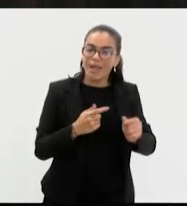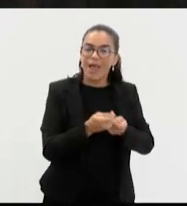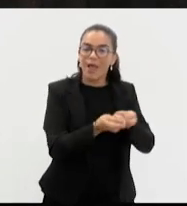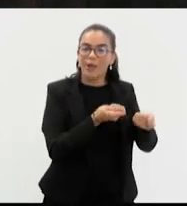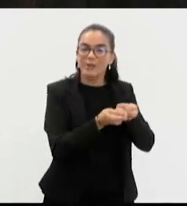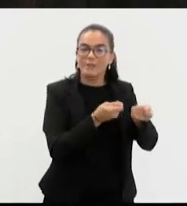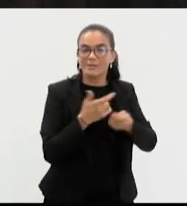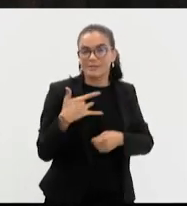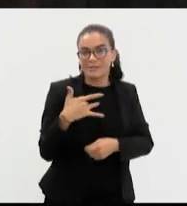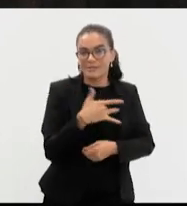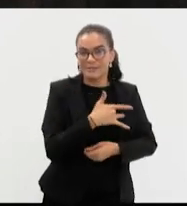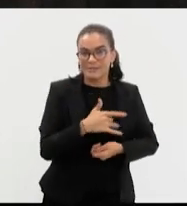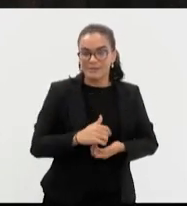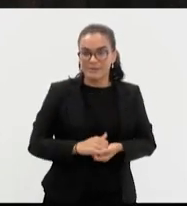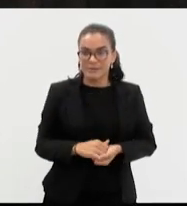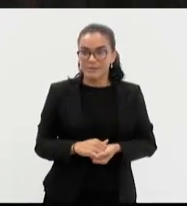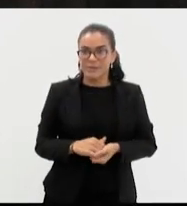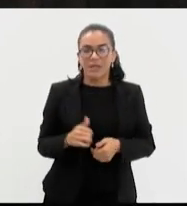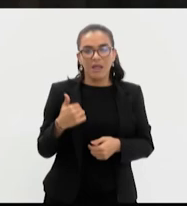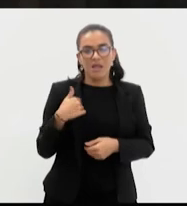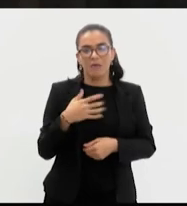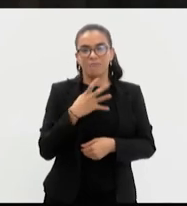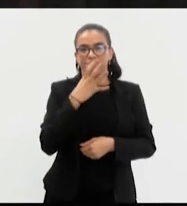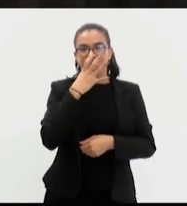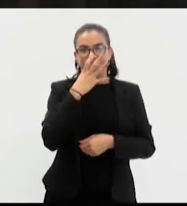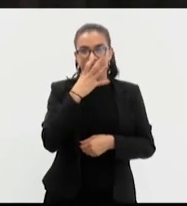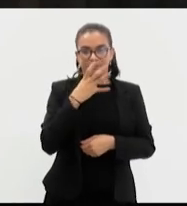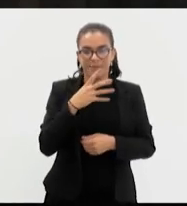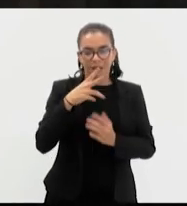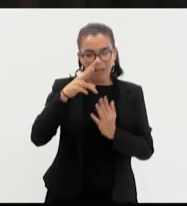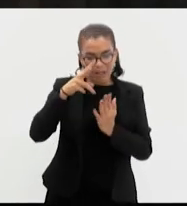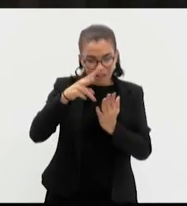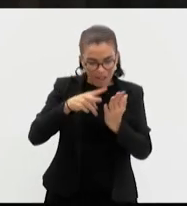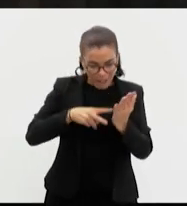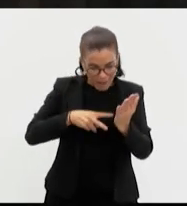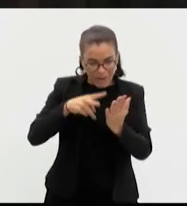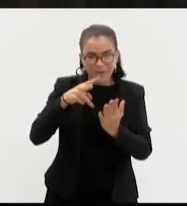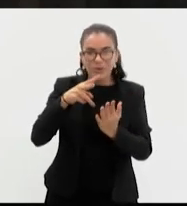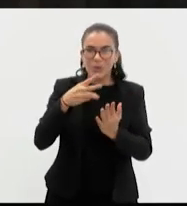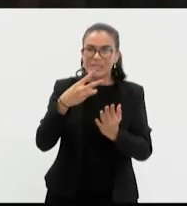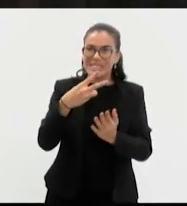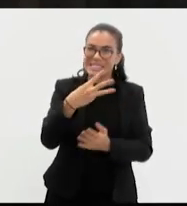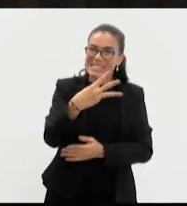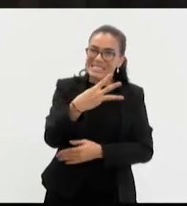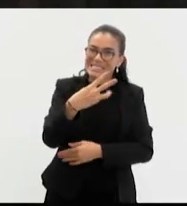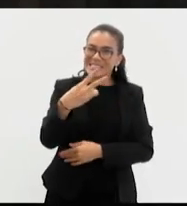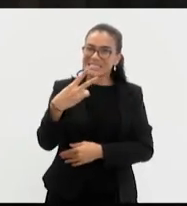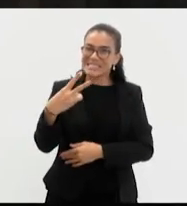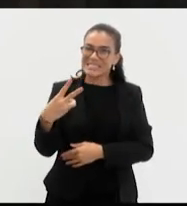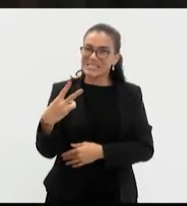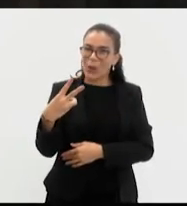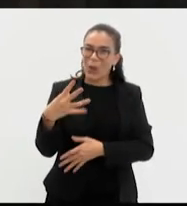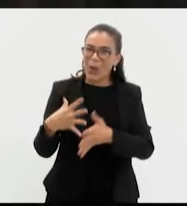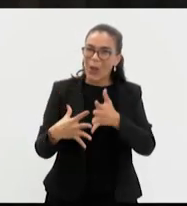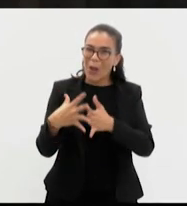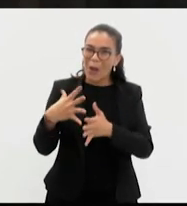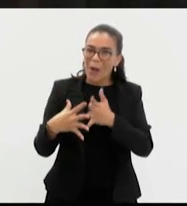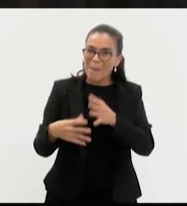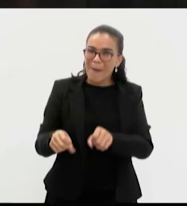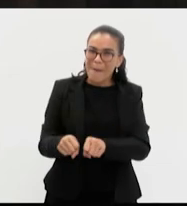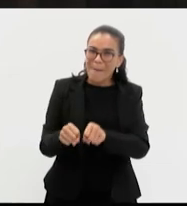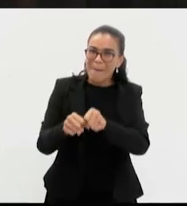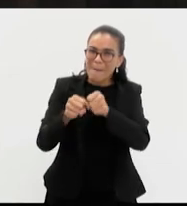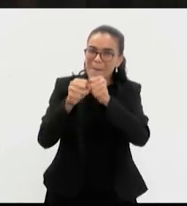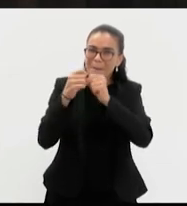e eu fiquei aqui admirado lendo as 32 né de afetar